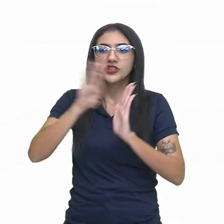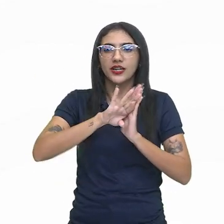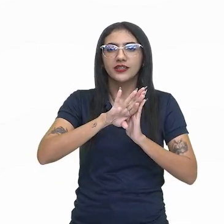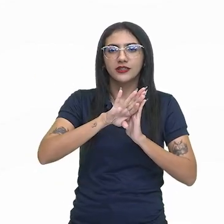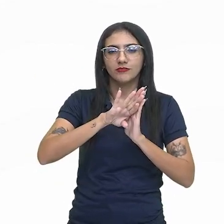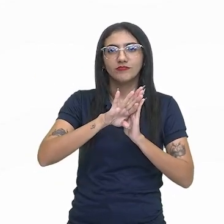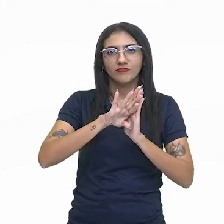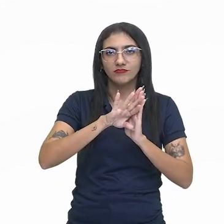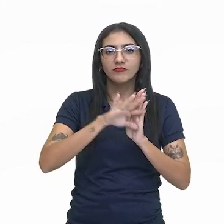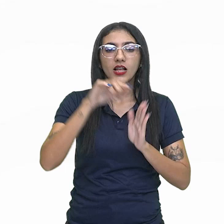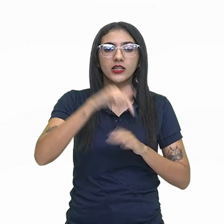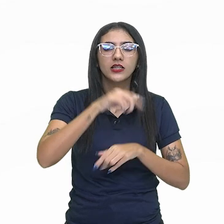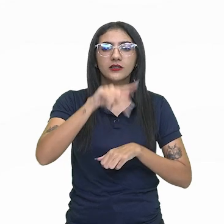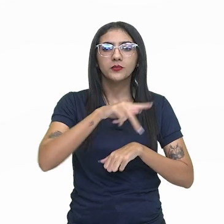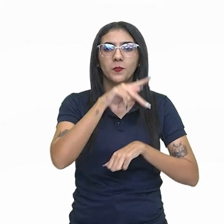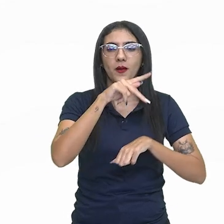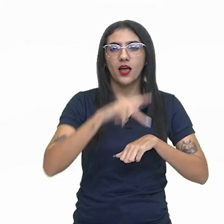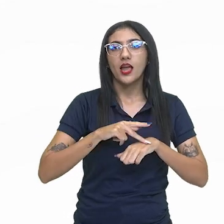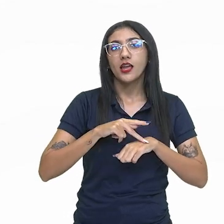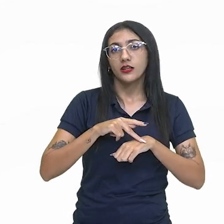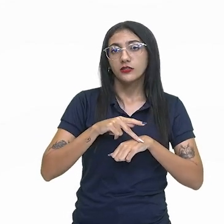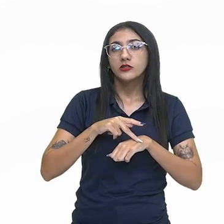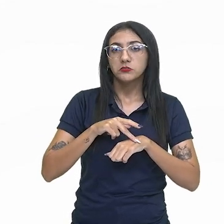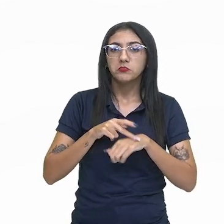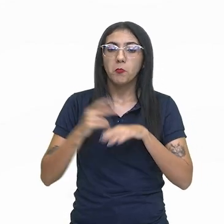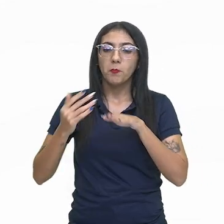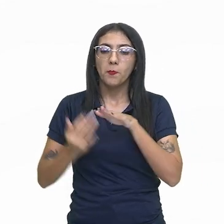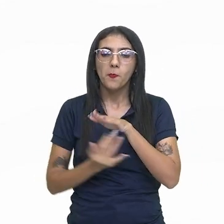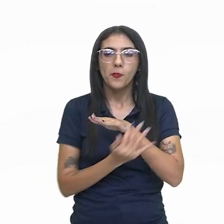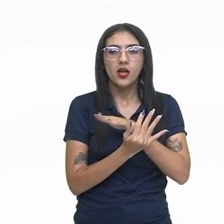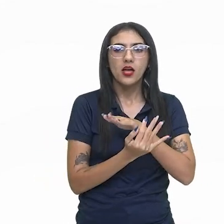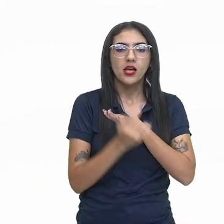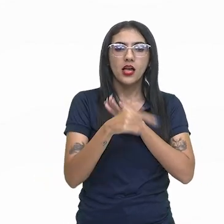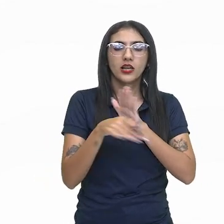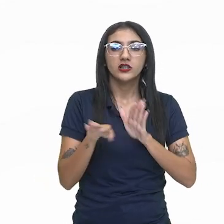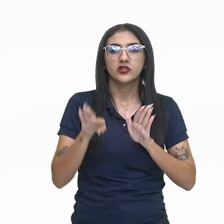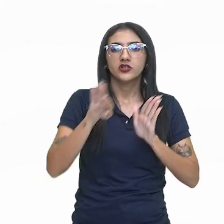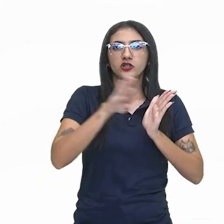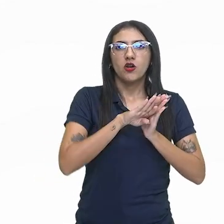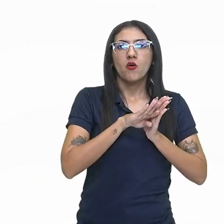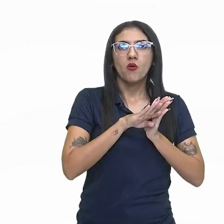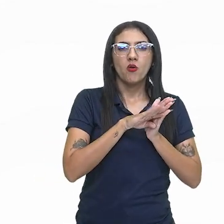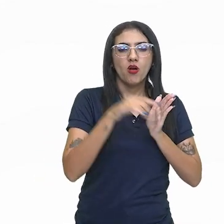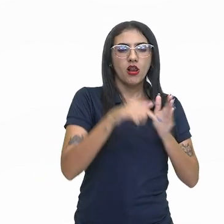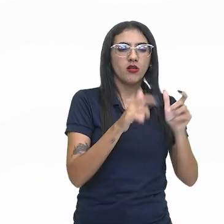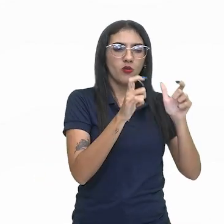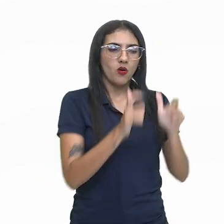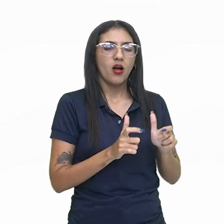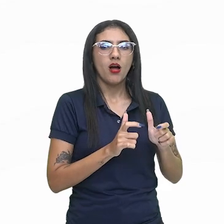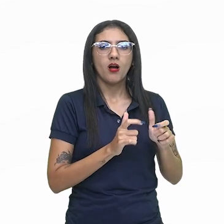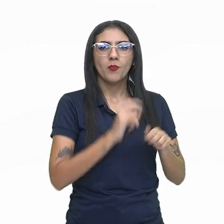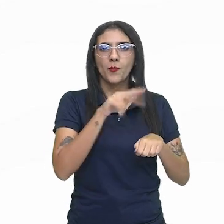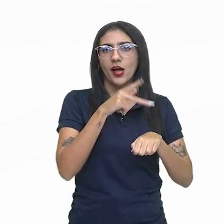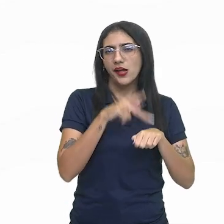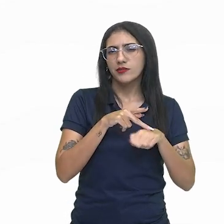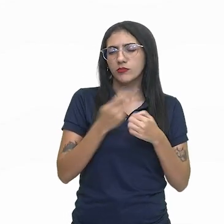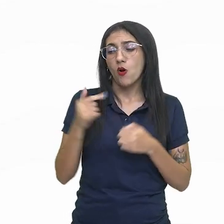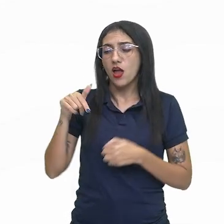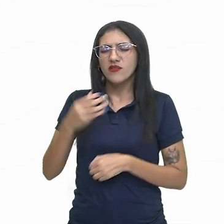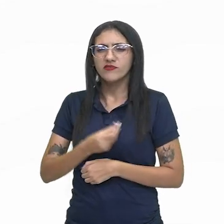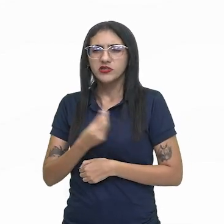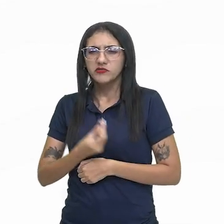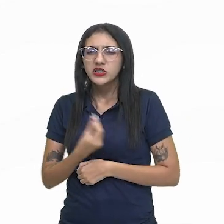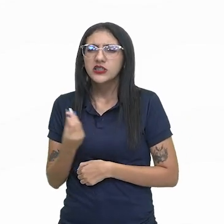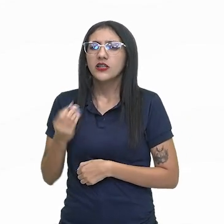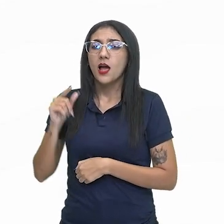chegando ali naquele país em que ela vai fazer esse processo de migração, ou seja, vai se deslocar de um lugar para o